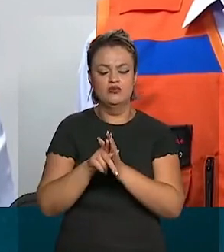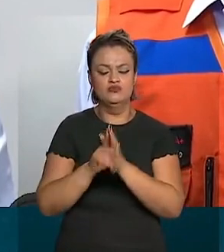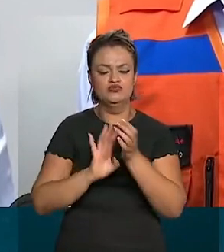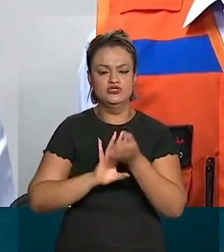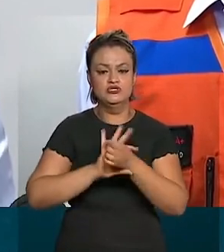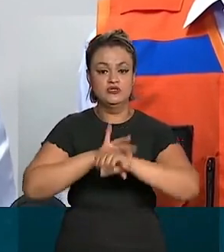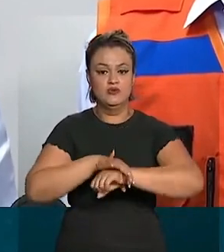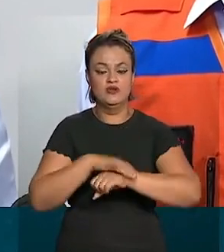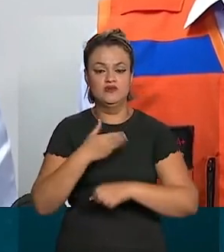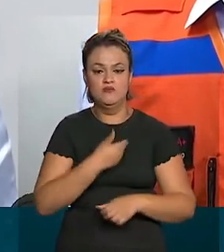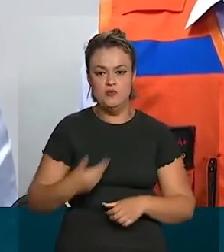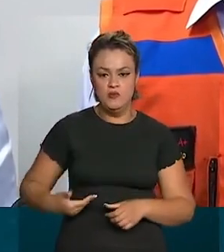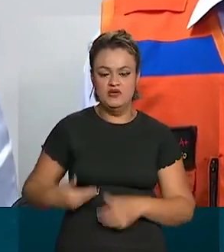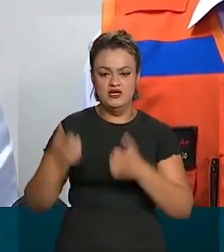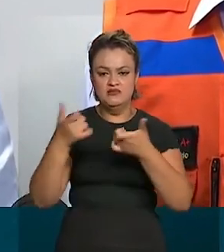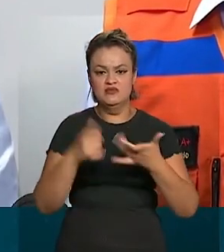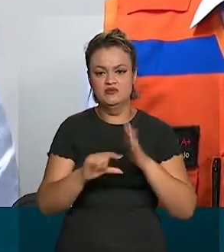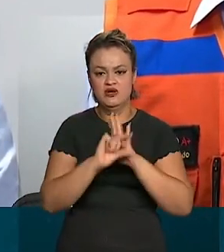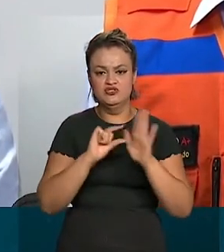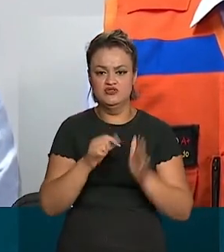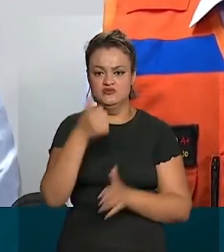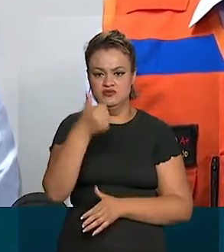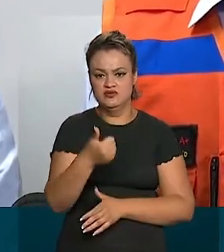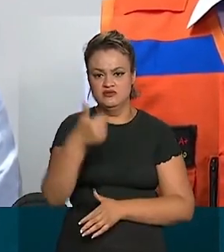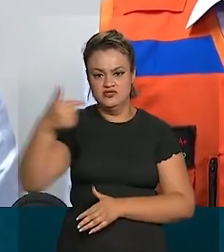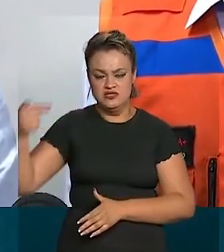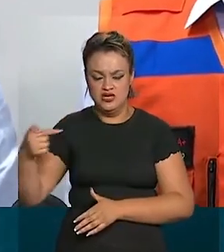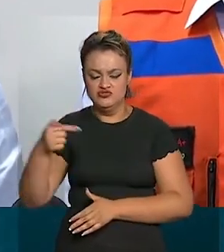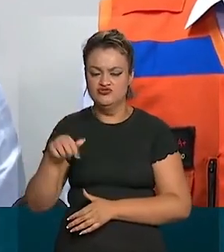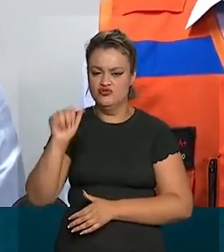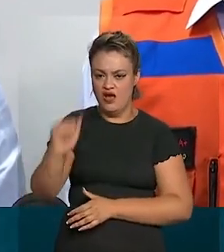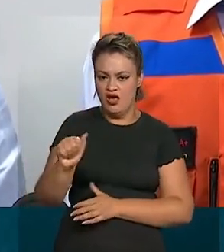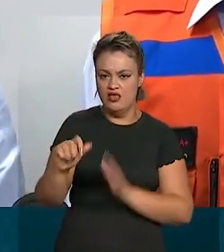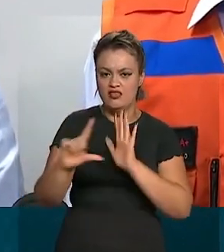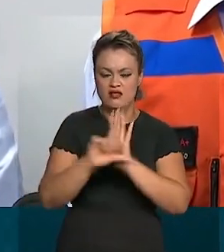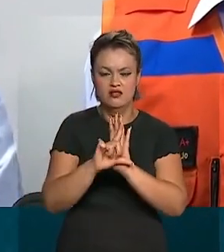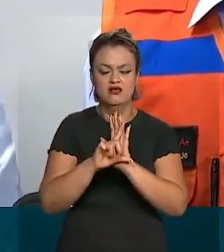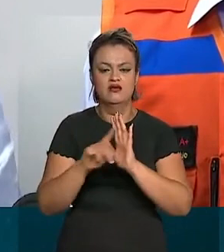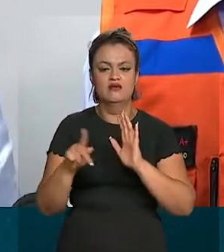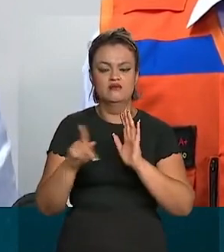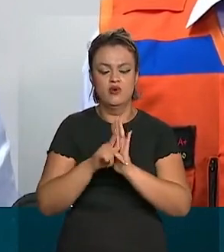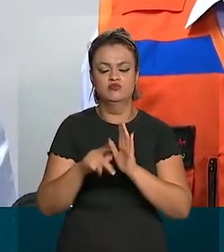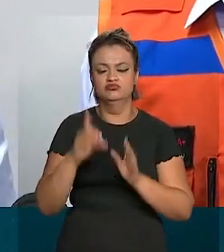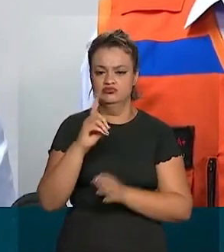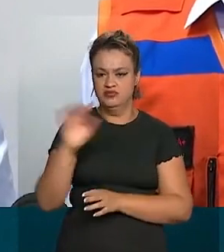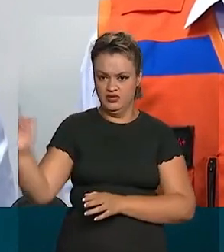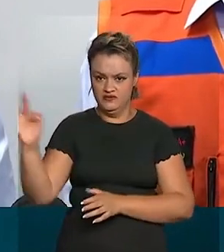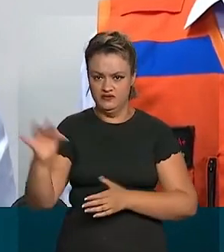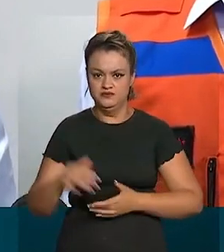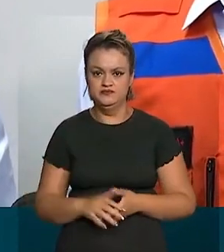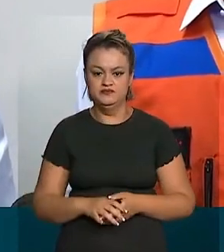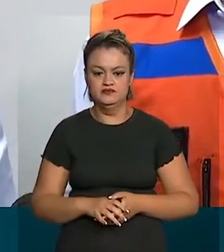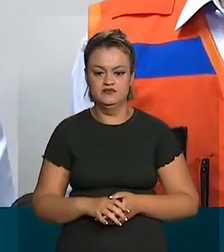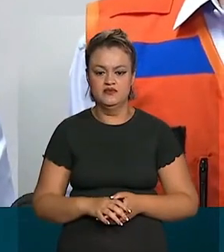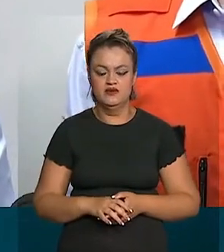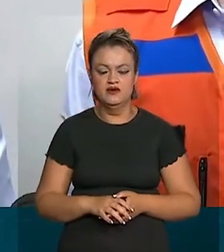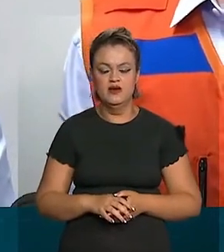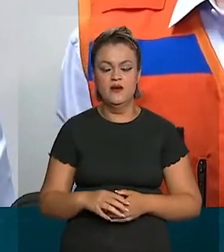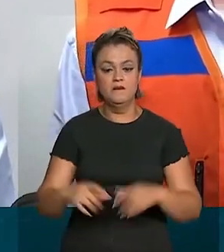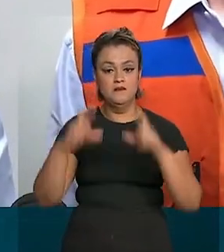pública, conforme o disposto no artigo 117-A da Lei Orgânica do Distrito Federal.